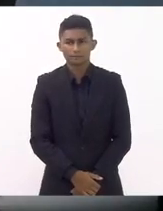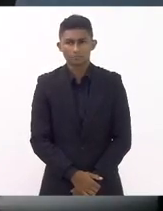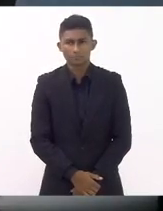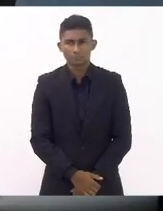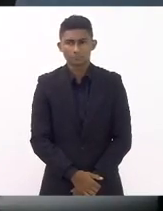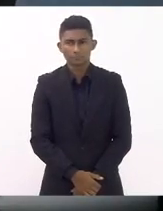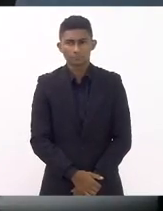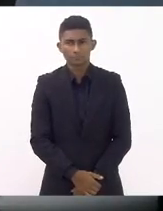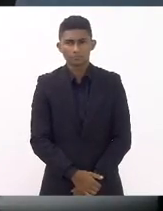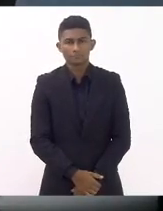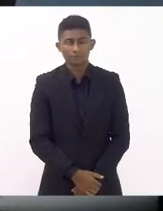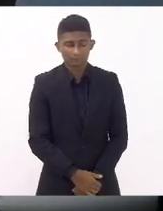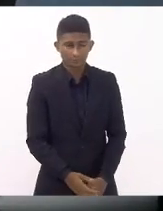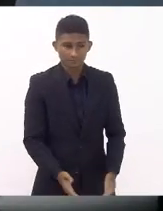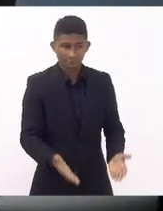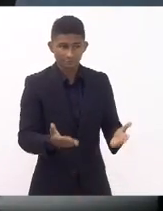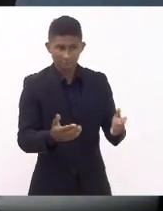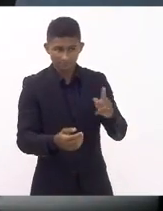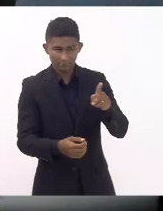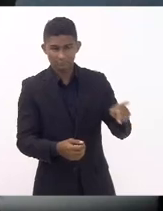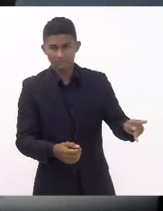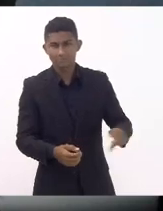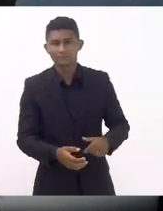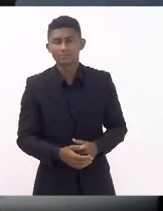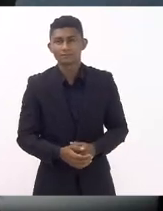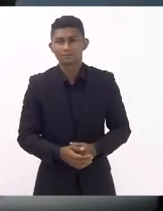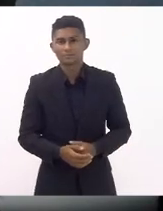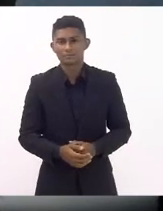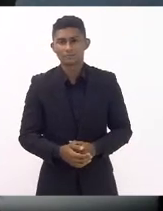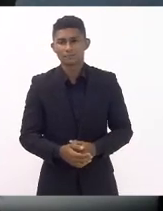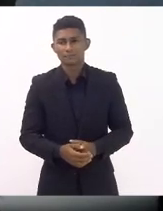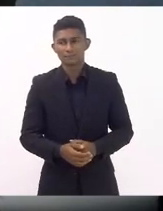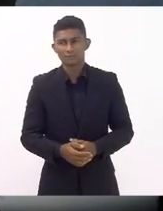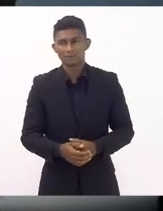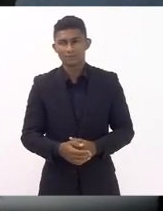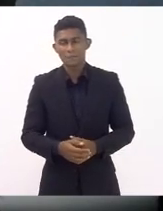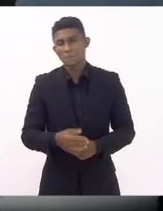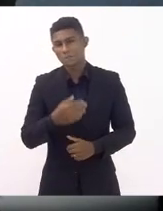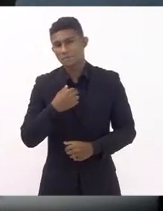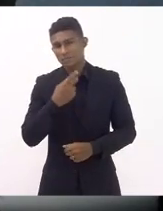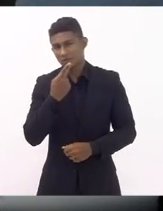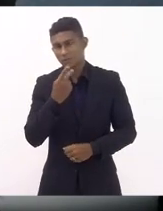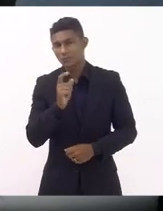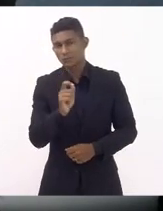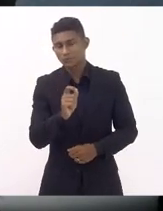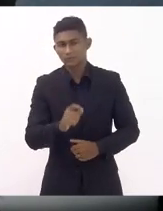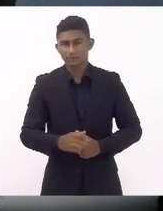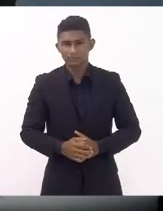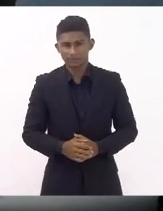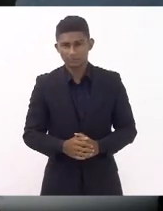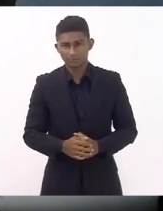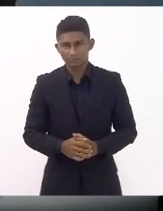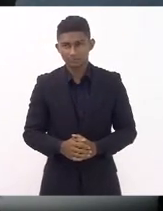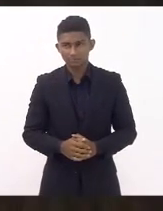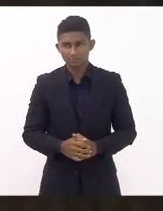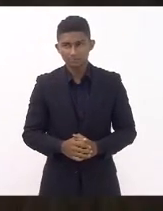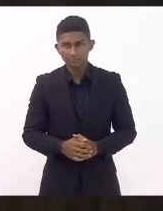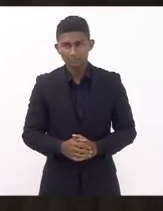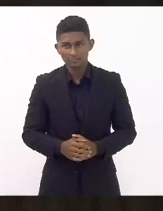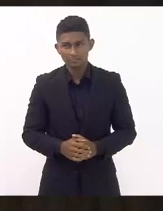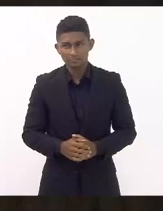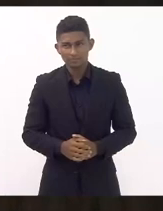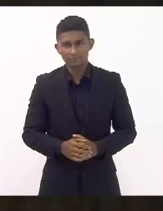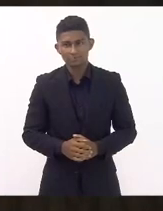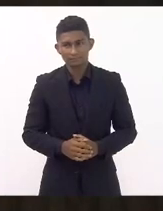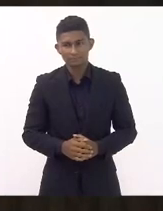eu ousaria dizer, e faço disso de uma forma, deputado Rodrigo Amorim, faço isso de uma